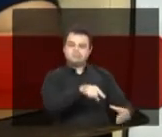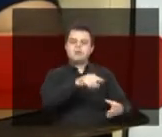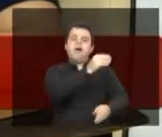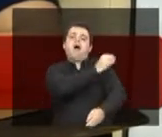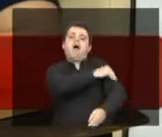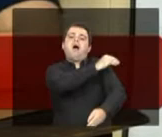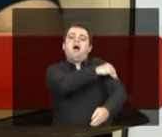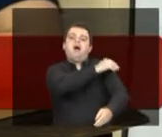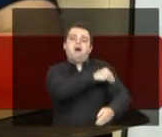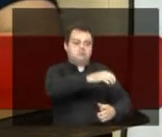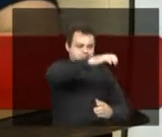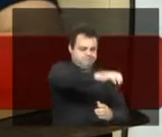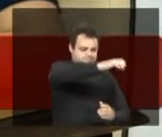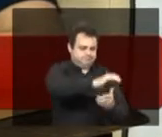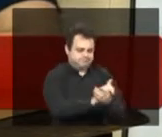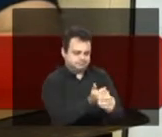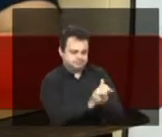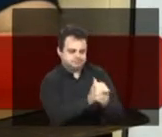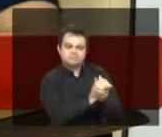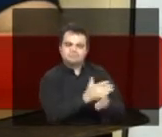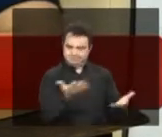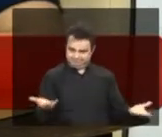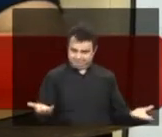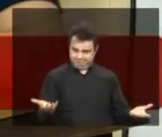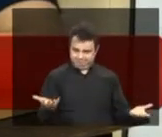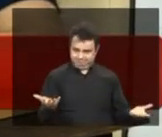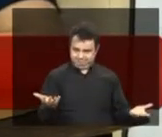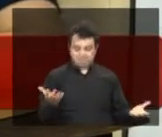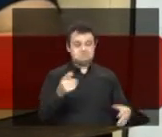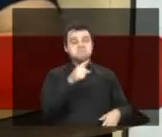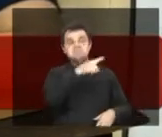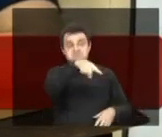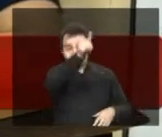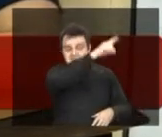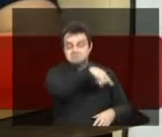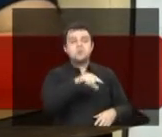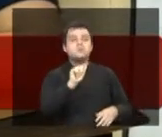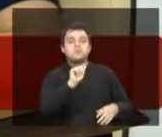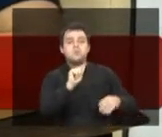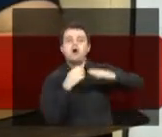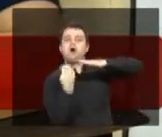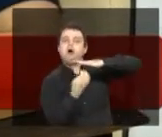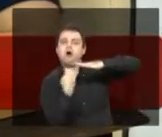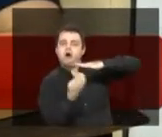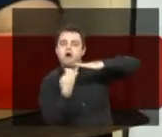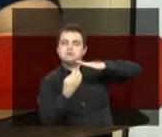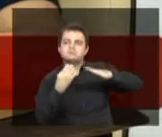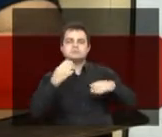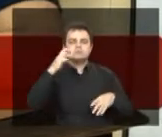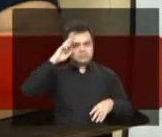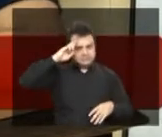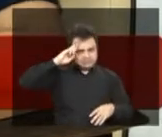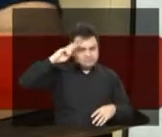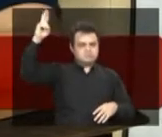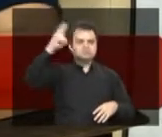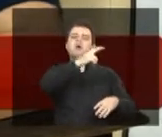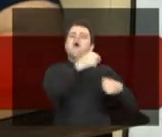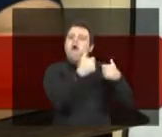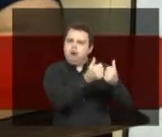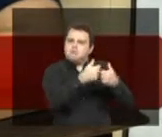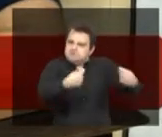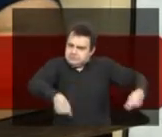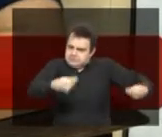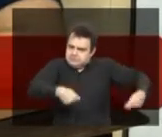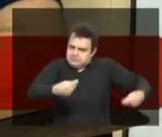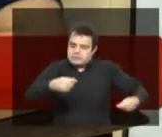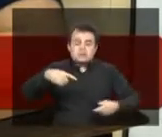por que eles estão pedindo para as empresas, pequenas, médias, grandes, e dentro do ônibus não? O secretário falou que cada um deveria comprar